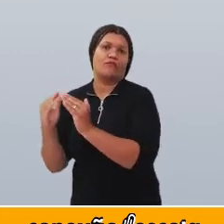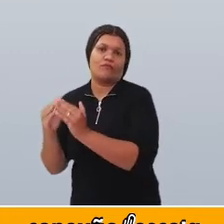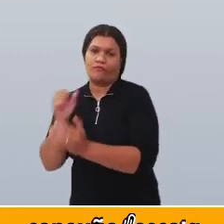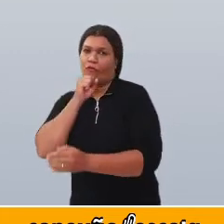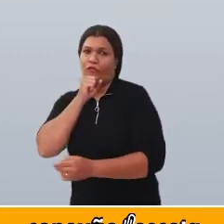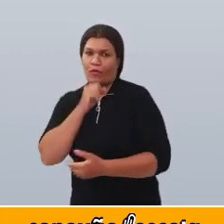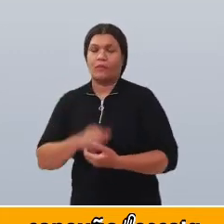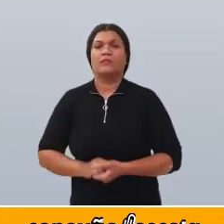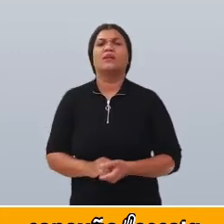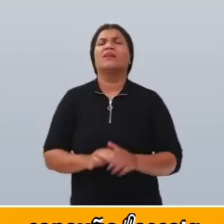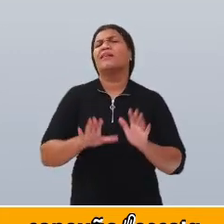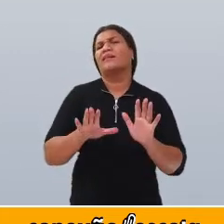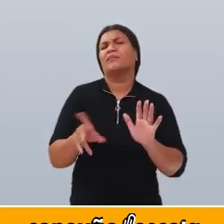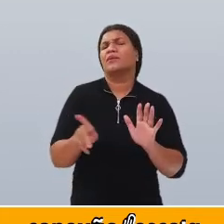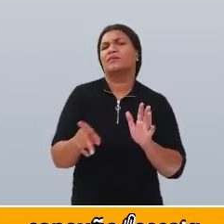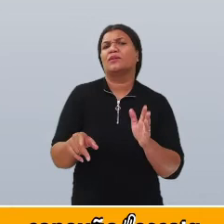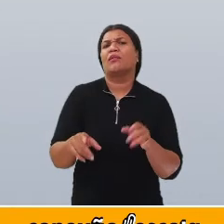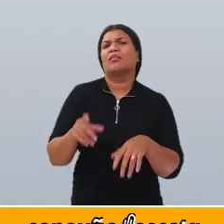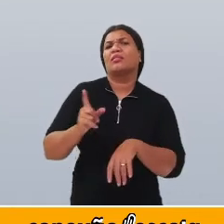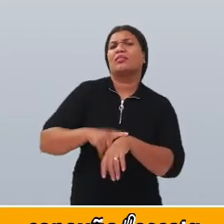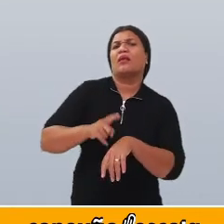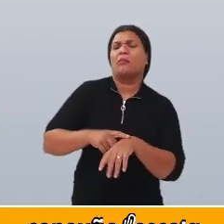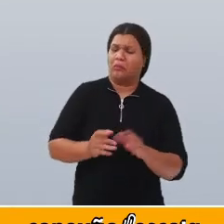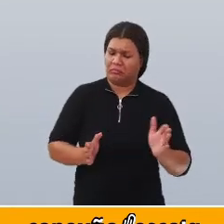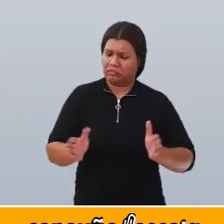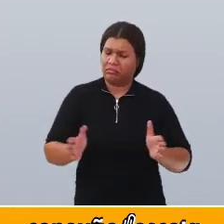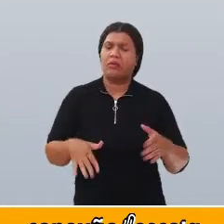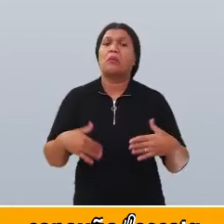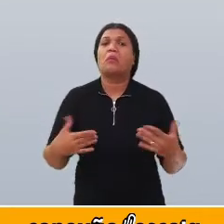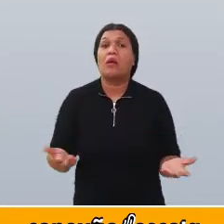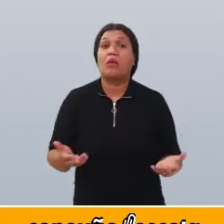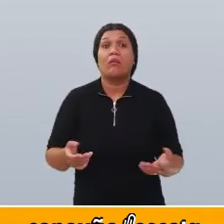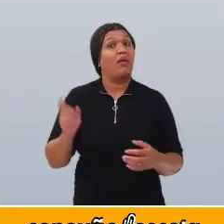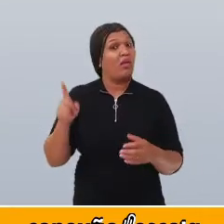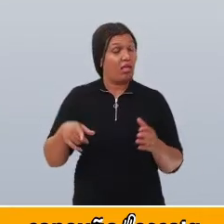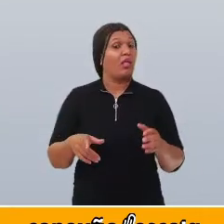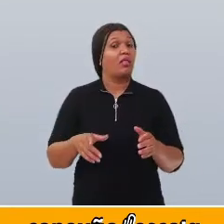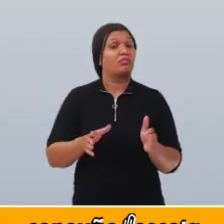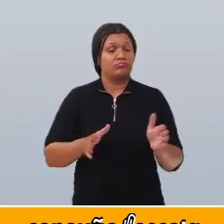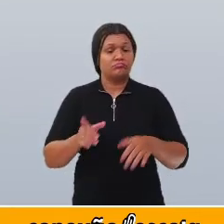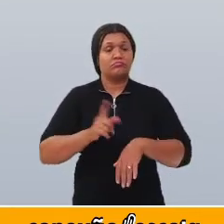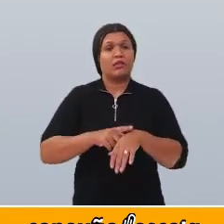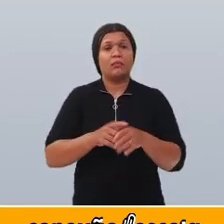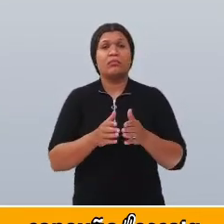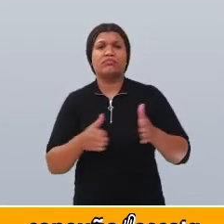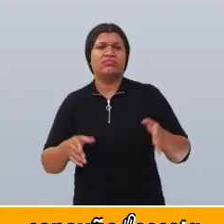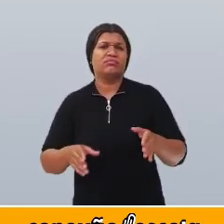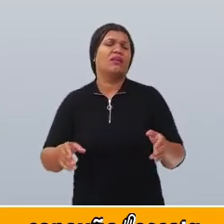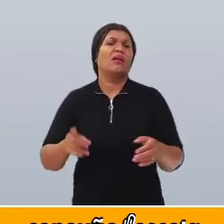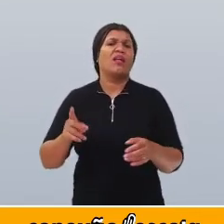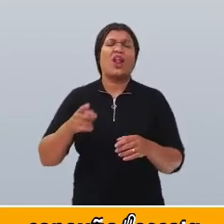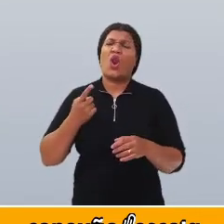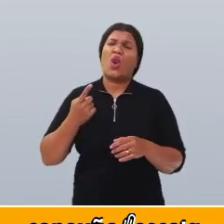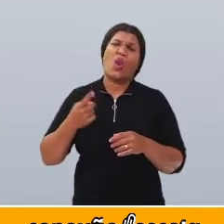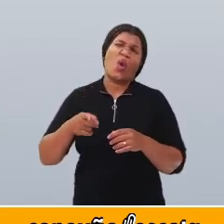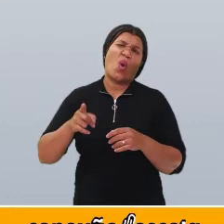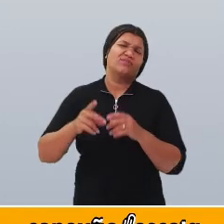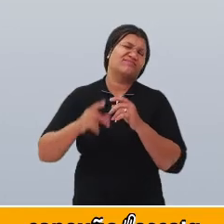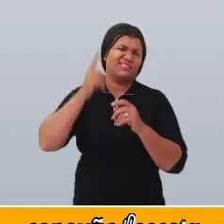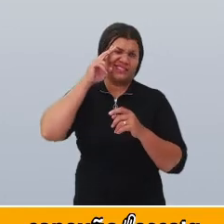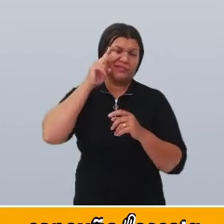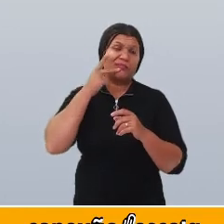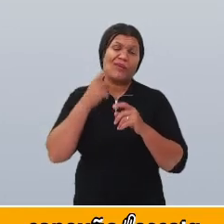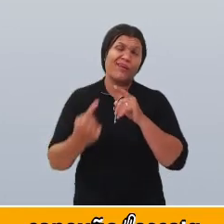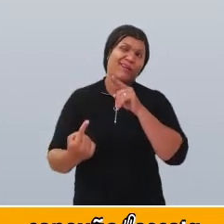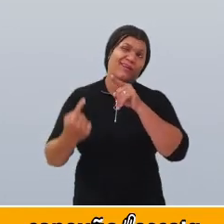Professor, e o tempo? Em que tempo se passa essa história? É um tempo distante, tanto é que começa com era uma